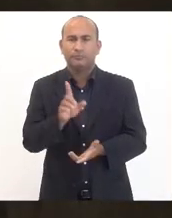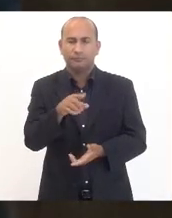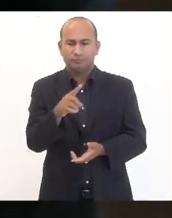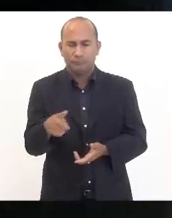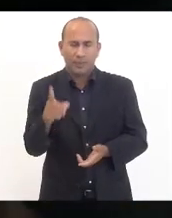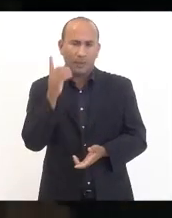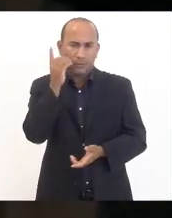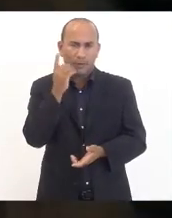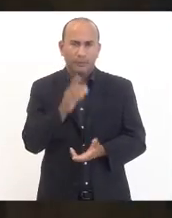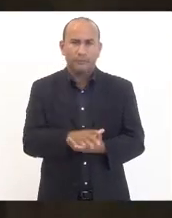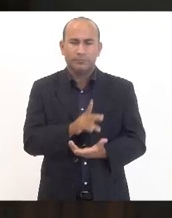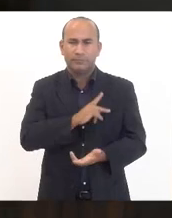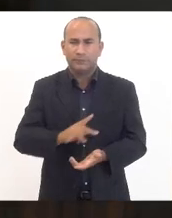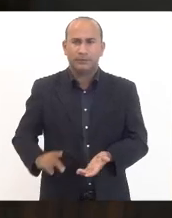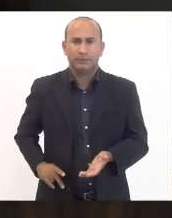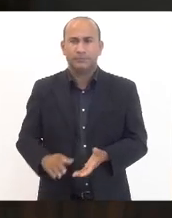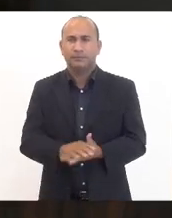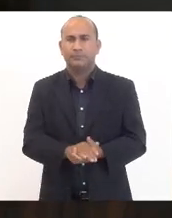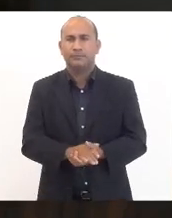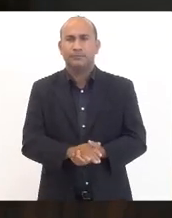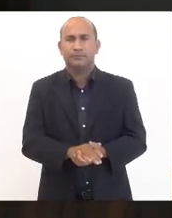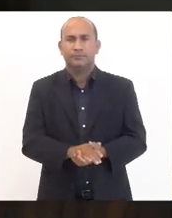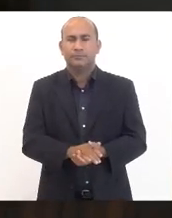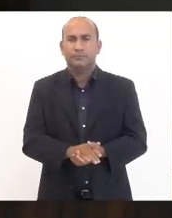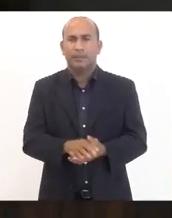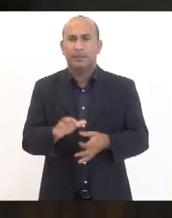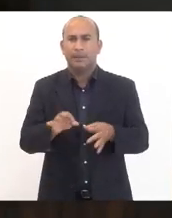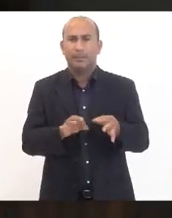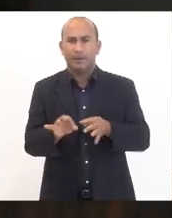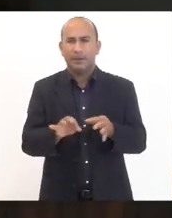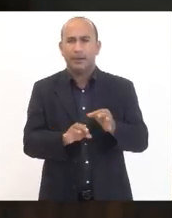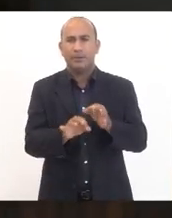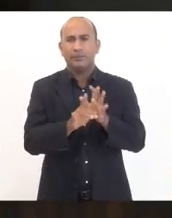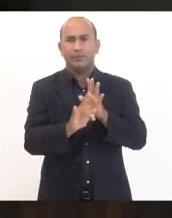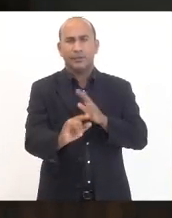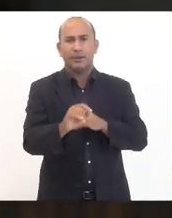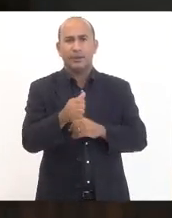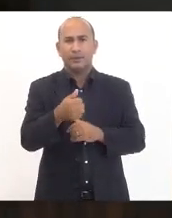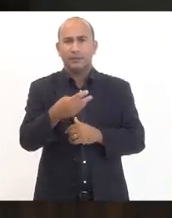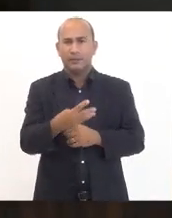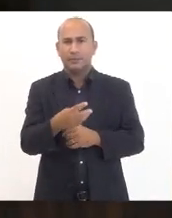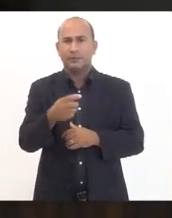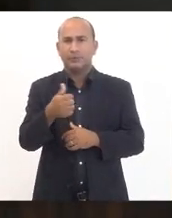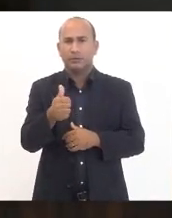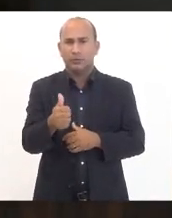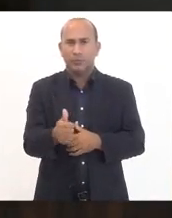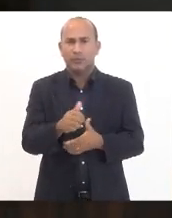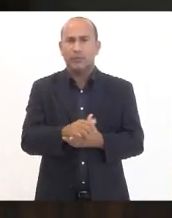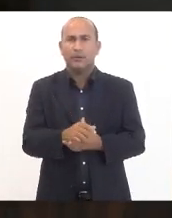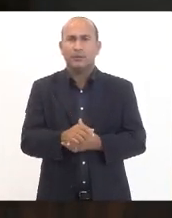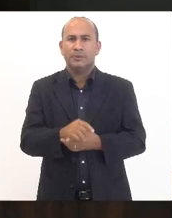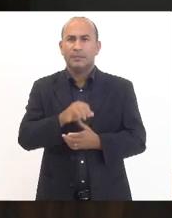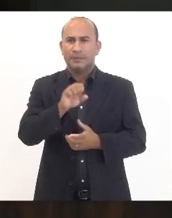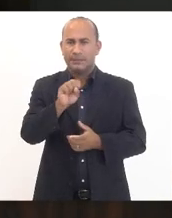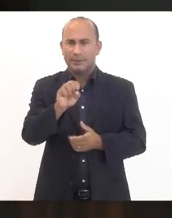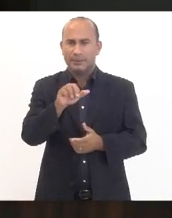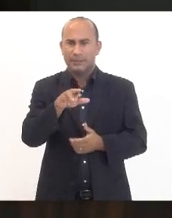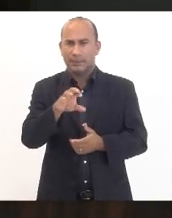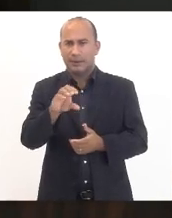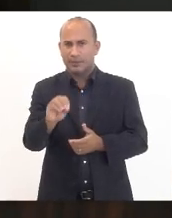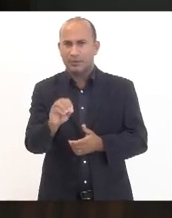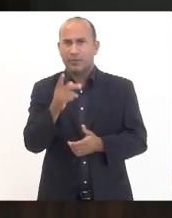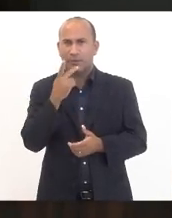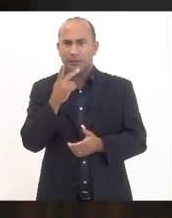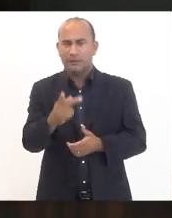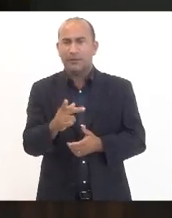senhor presidente. 41º veto total aposto ao projeto de lei 13/11, de 19, de autoria do deputado Sérgio Fernandes, que institui a